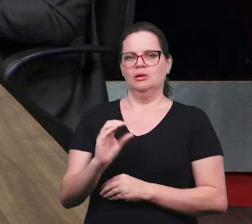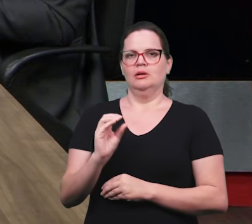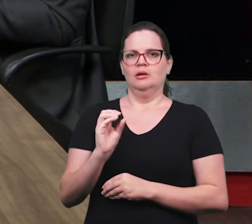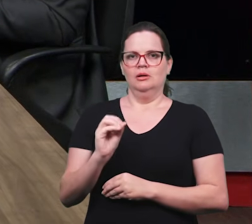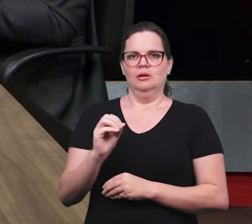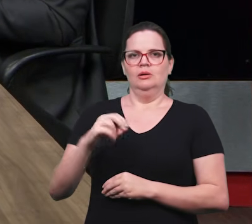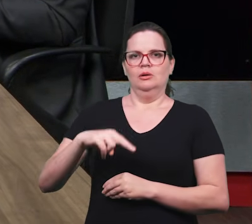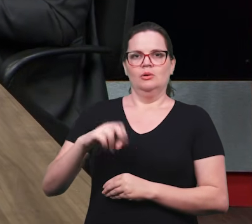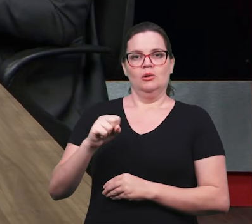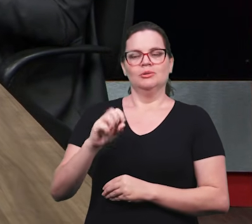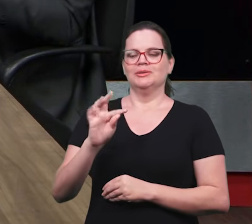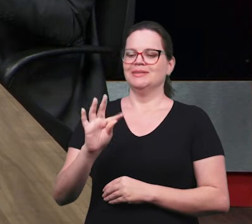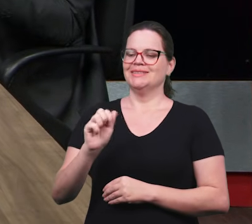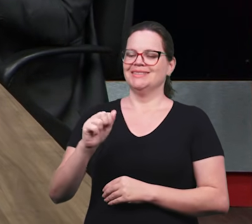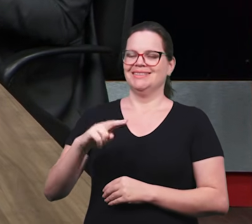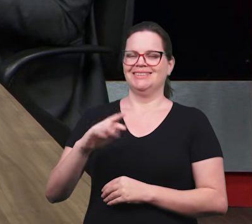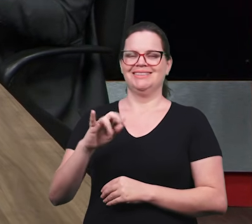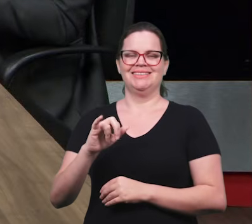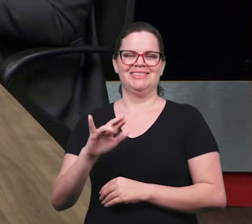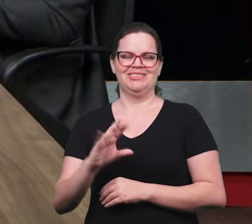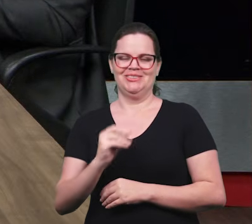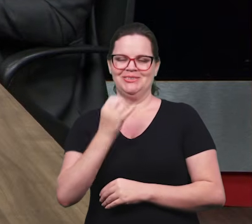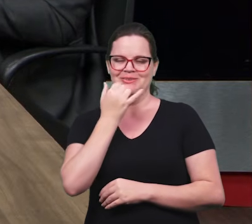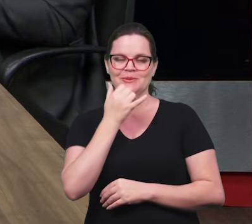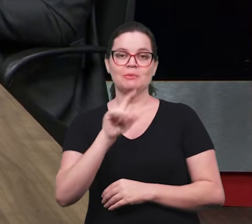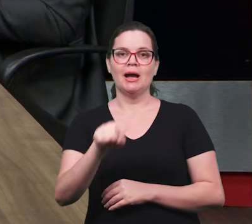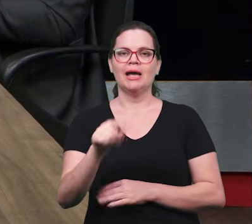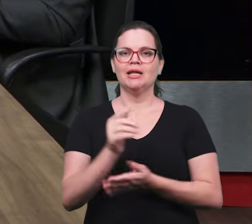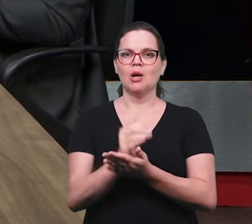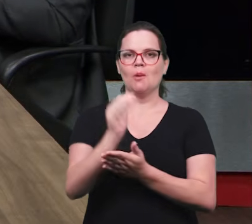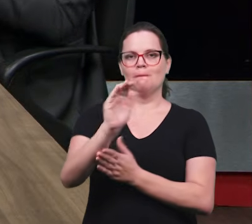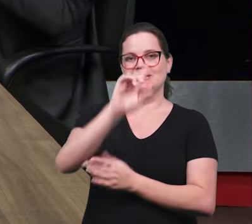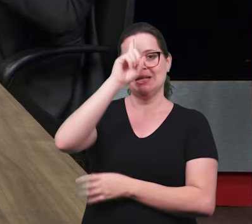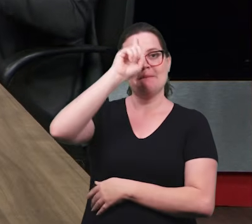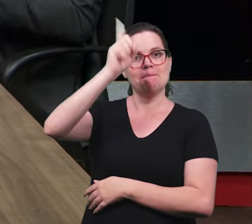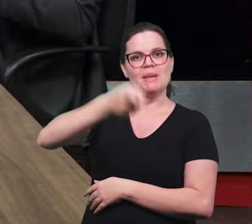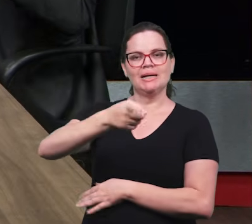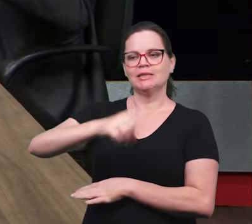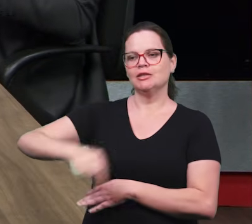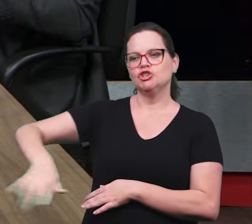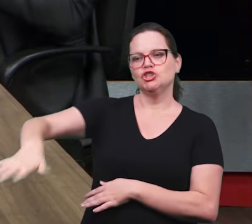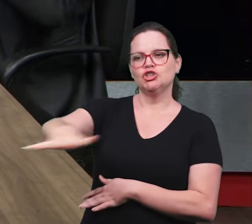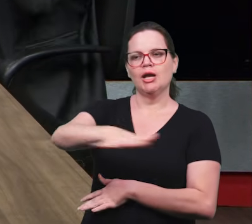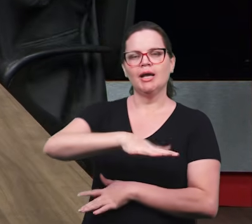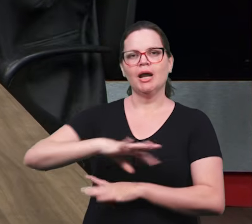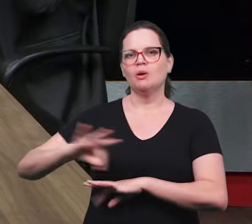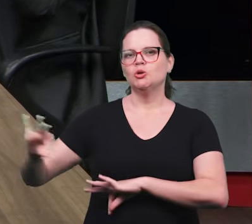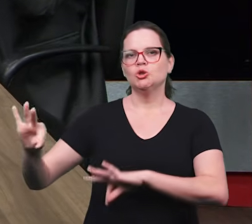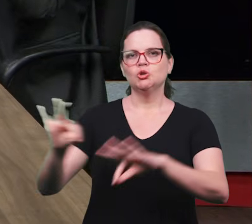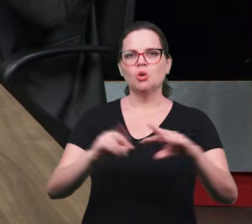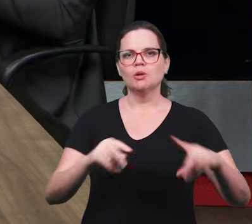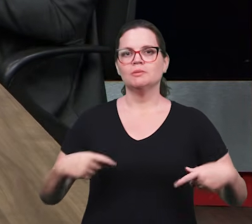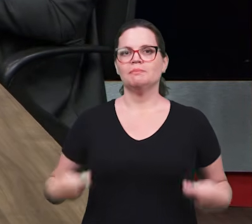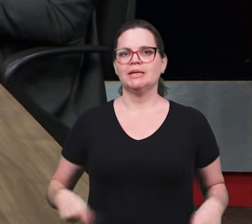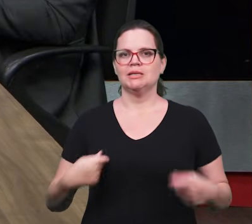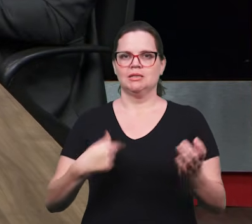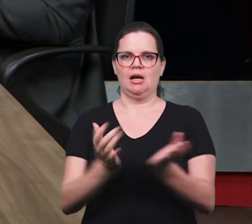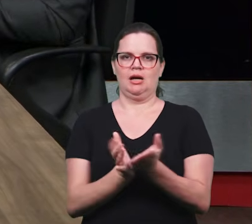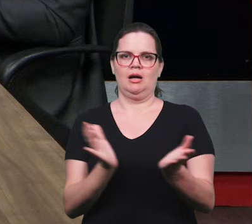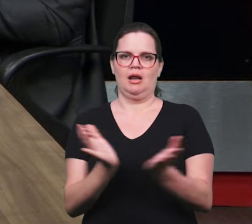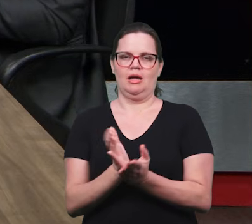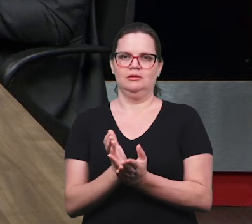coloca como a religião predominante o cristianismo, aí a árvore frondosa, ela cresce, tem